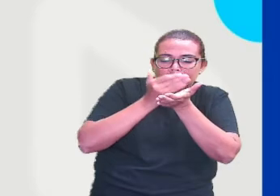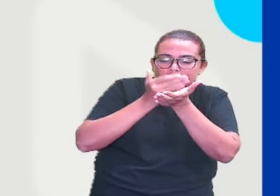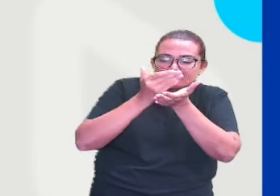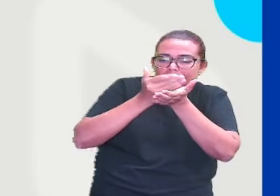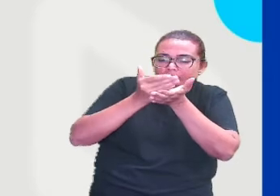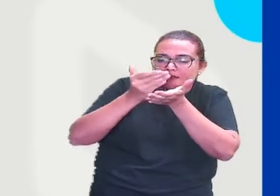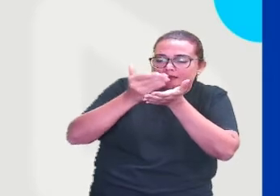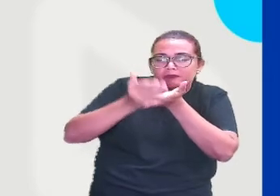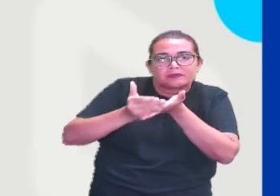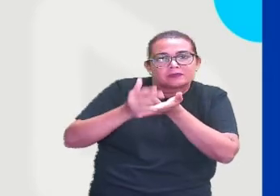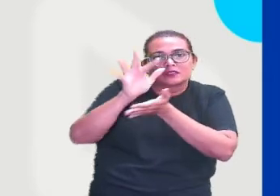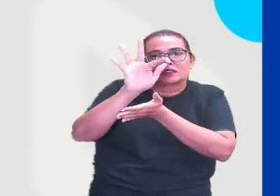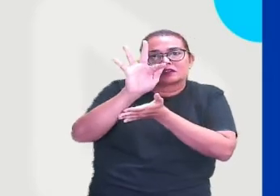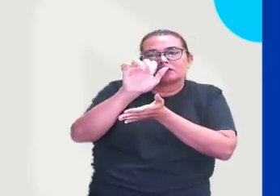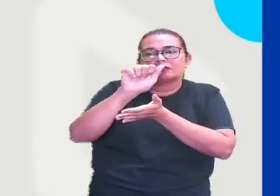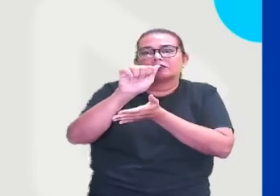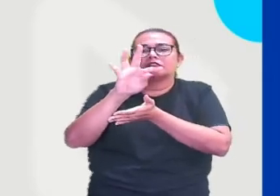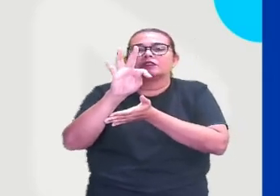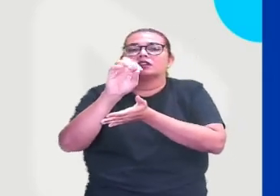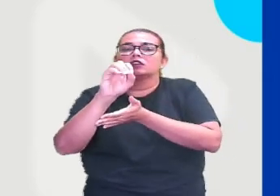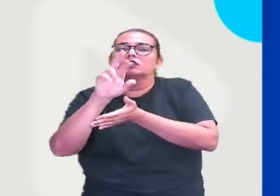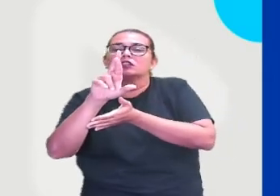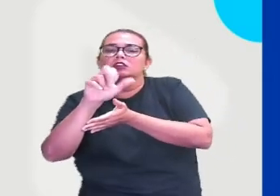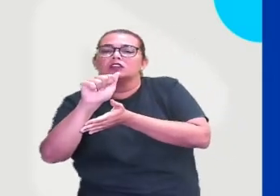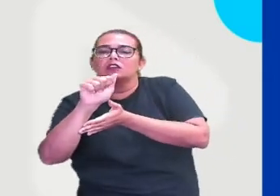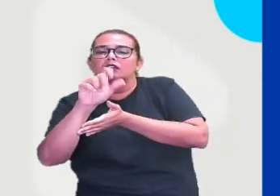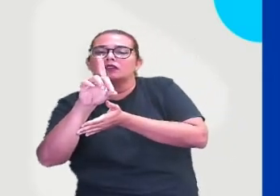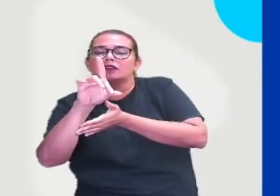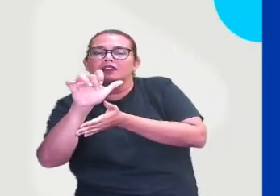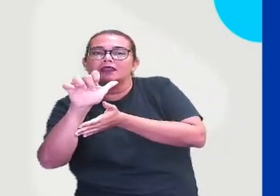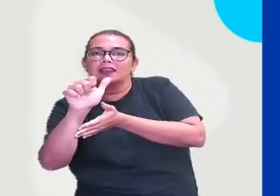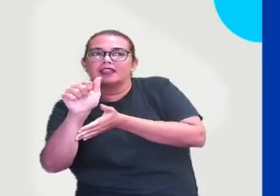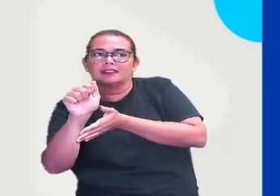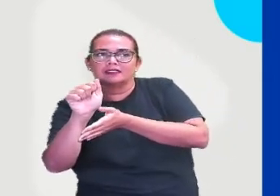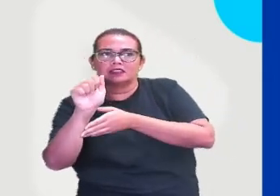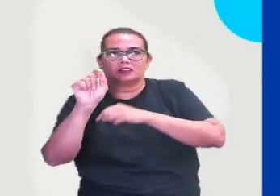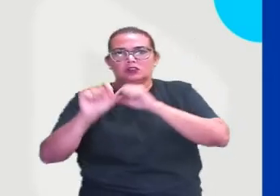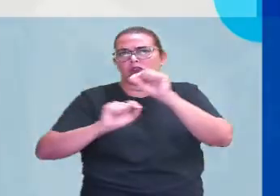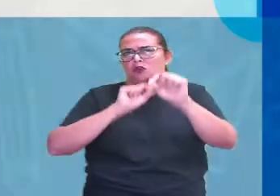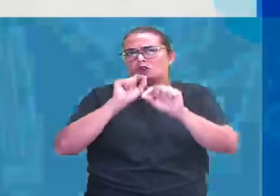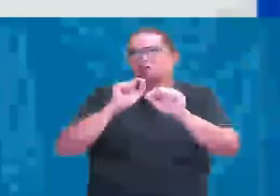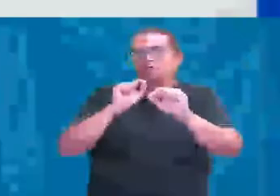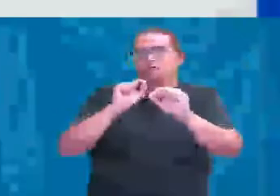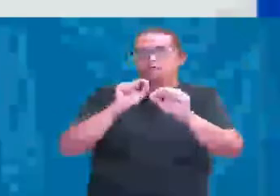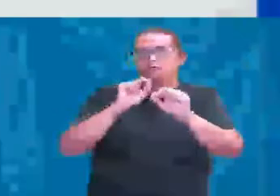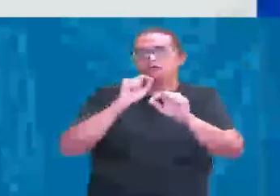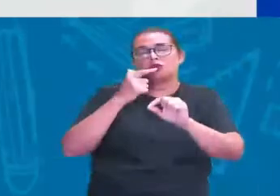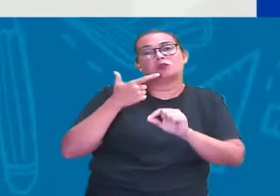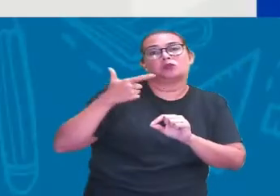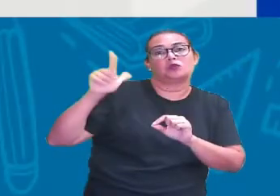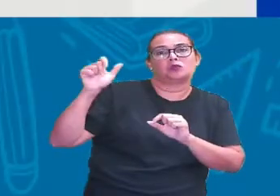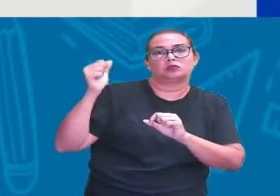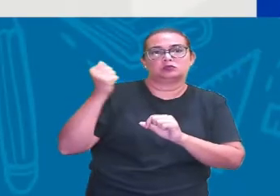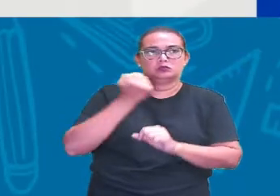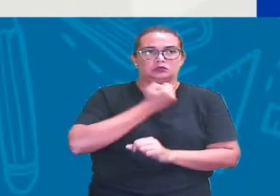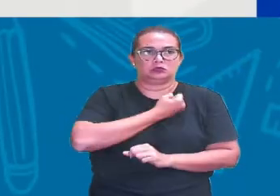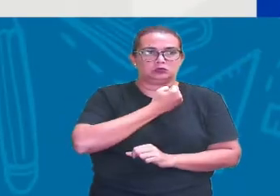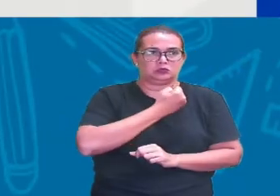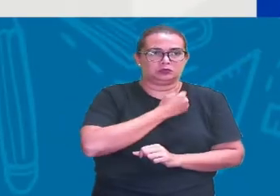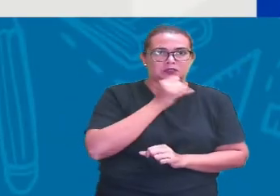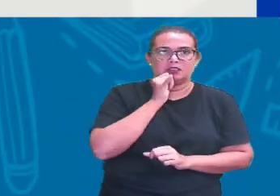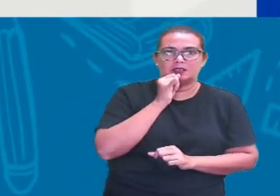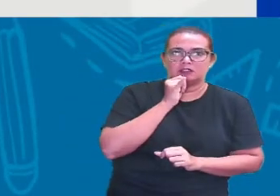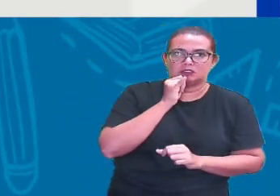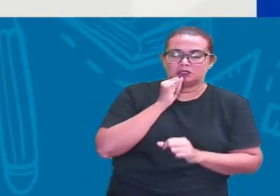essa? É uma forma de representá-lo com outros números. Um exemplo,